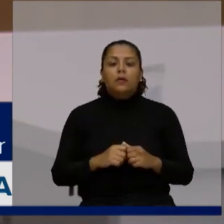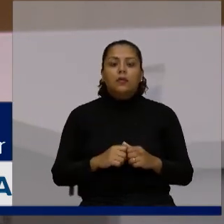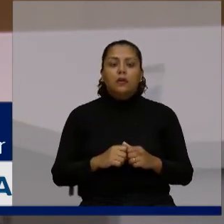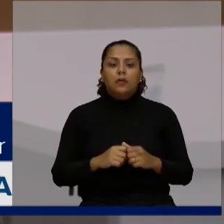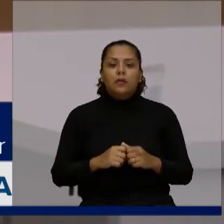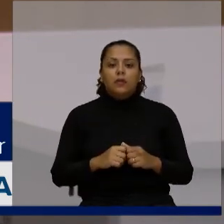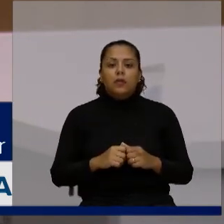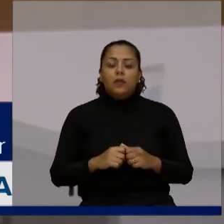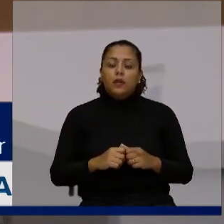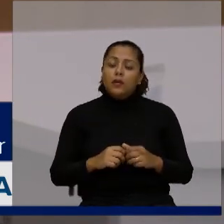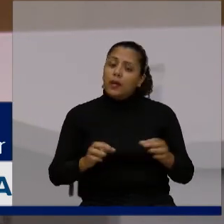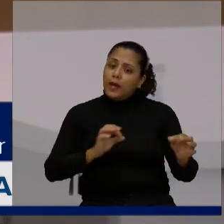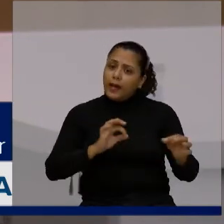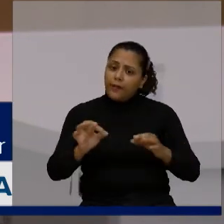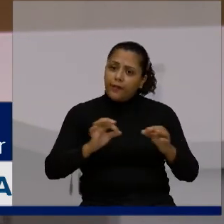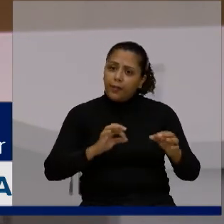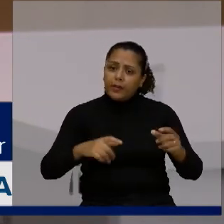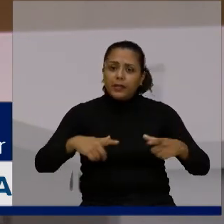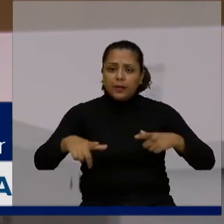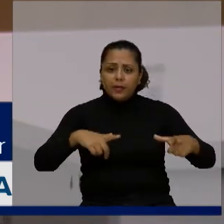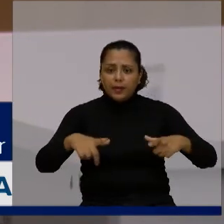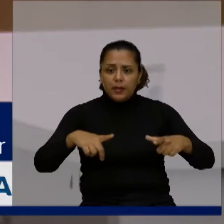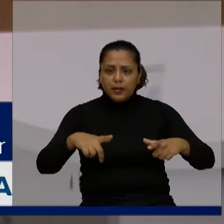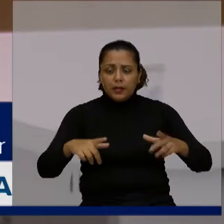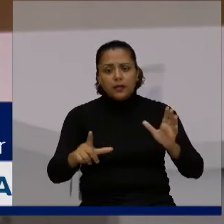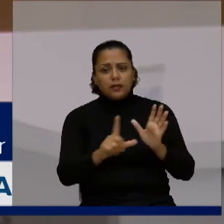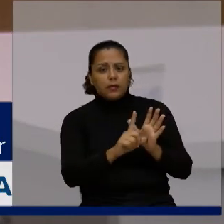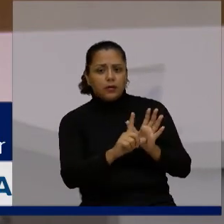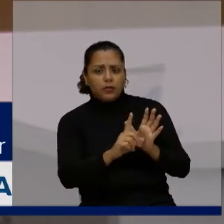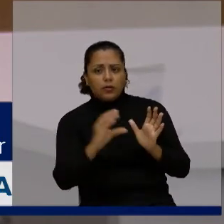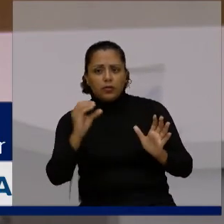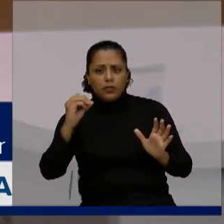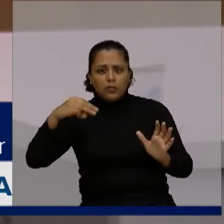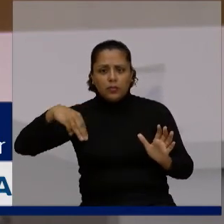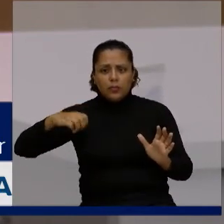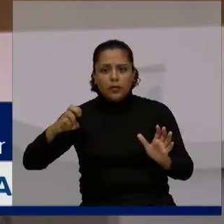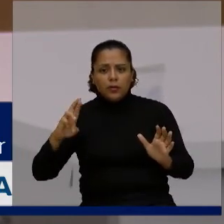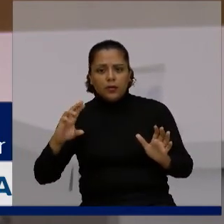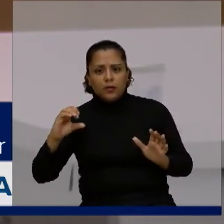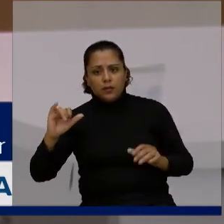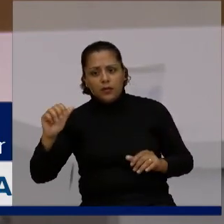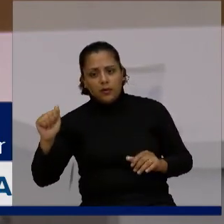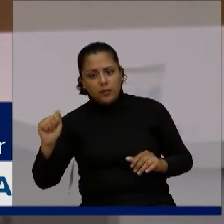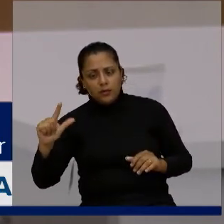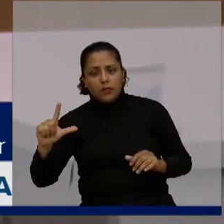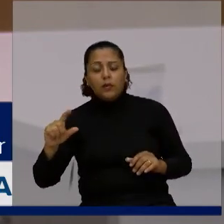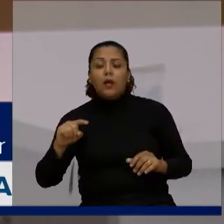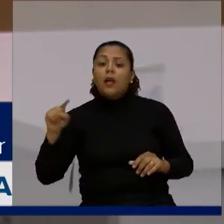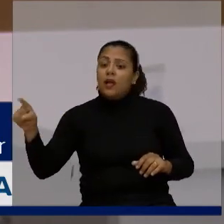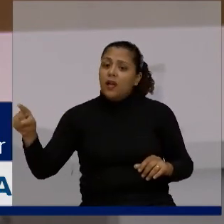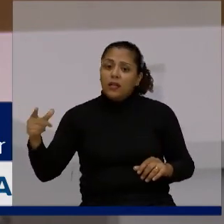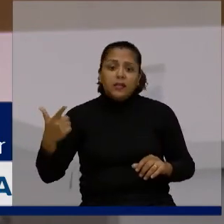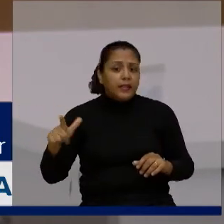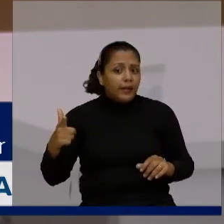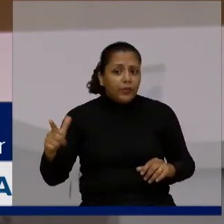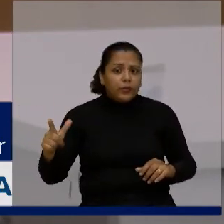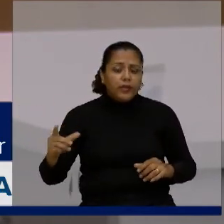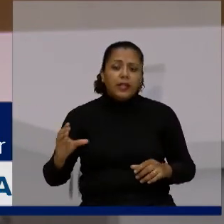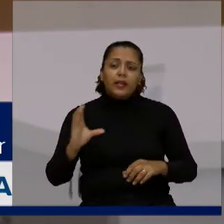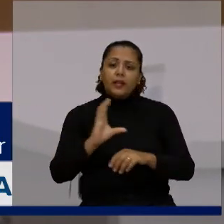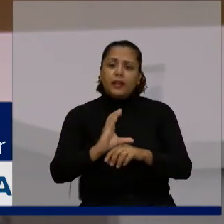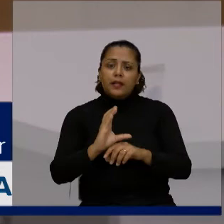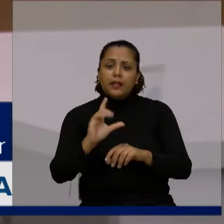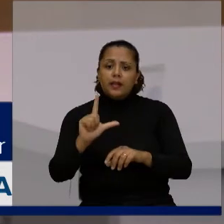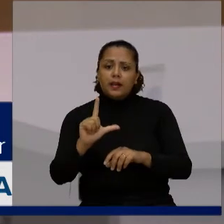setor de representação comercial, posto que eles não são CLT, então o nosso deputado tem proposto algumas mudanças